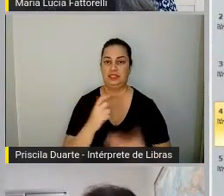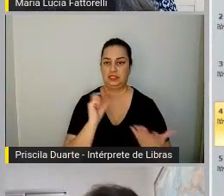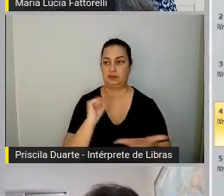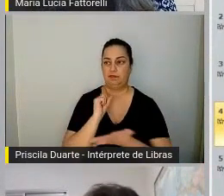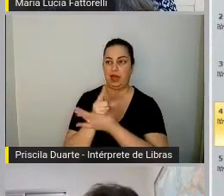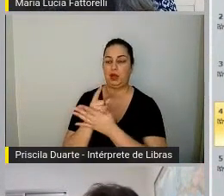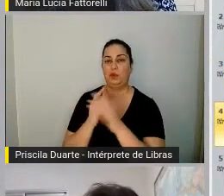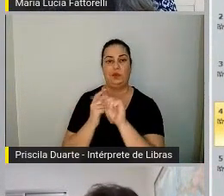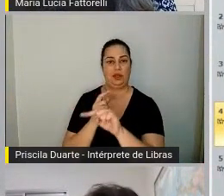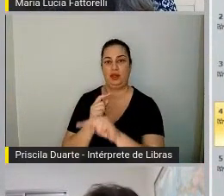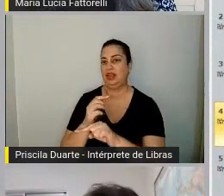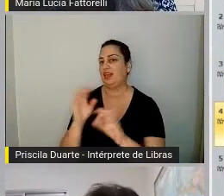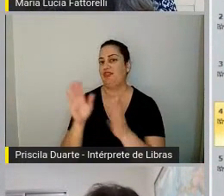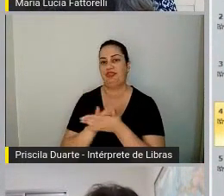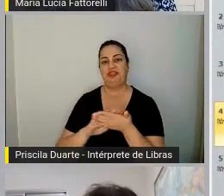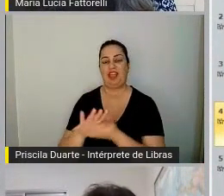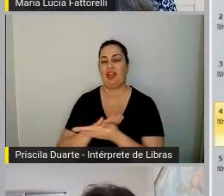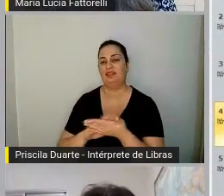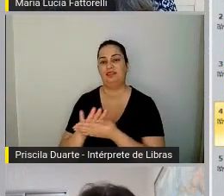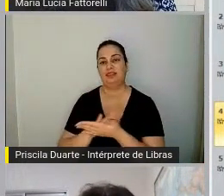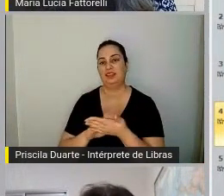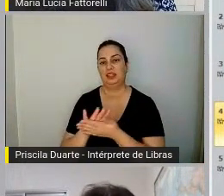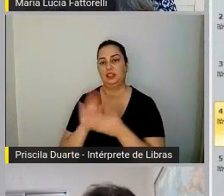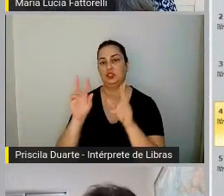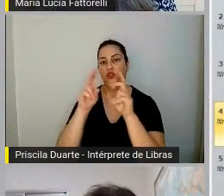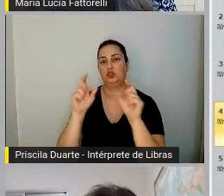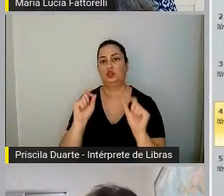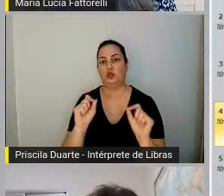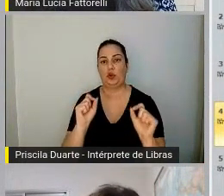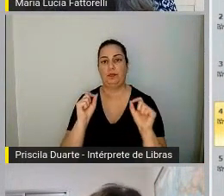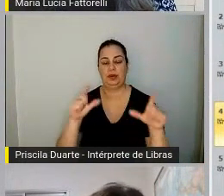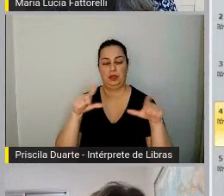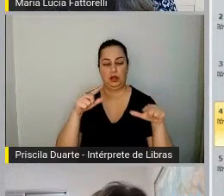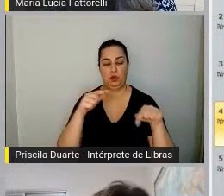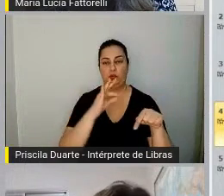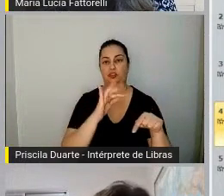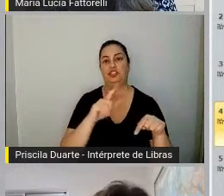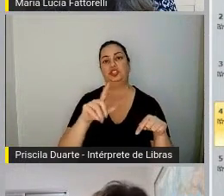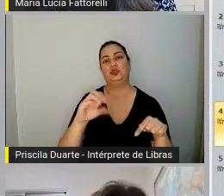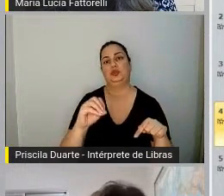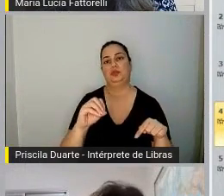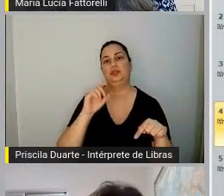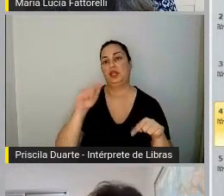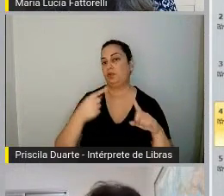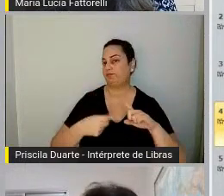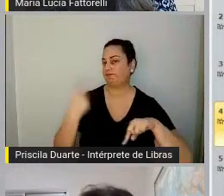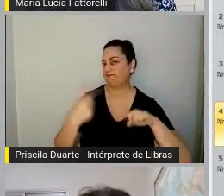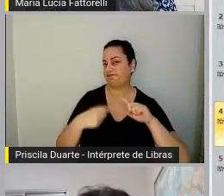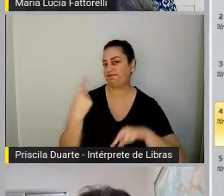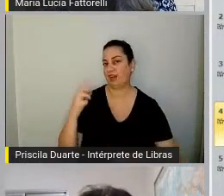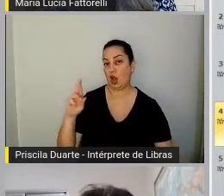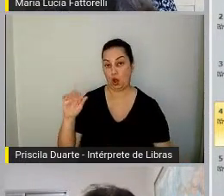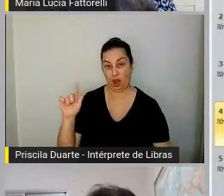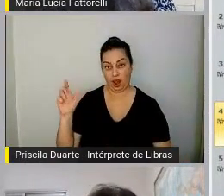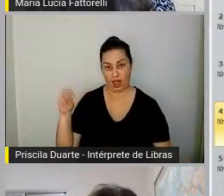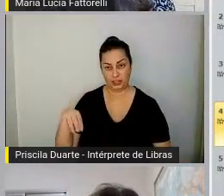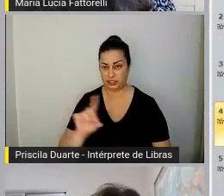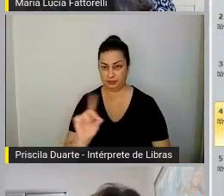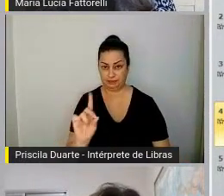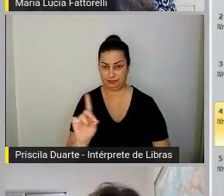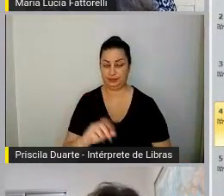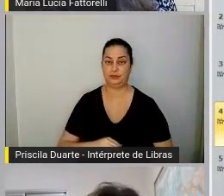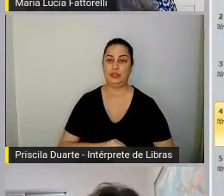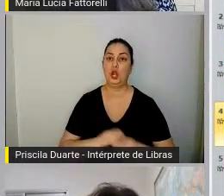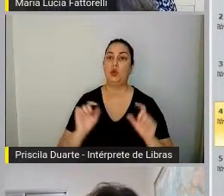de título da dívida, né? Ou seja, isso aí não é rolagem. A rolagem mesmo, que nós identificamos